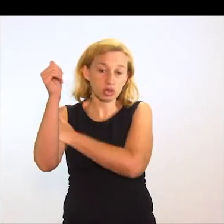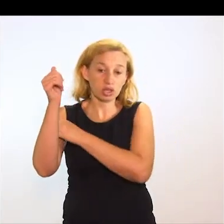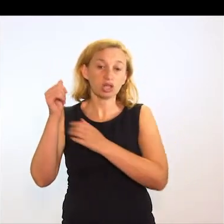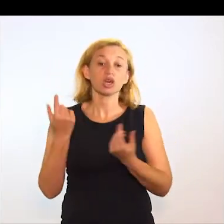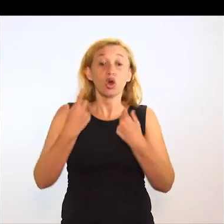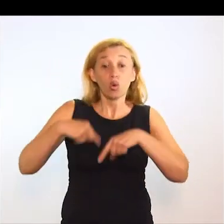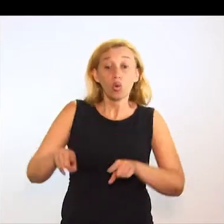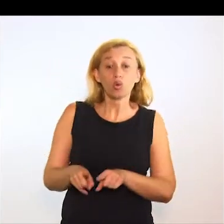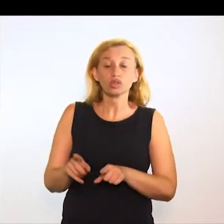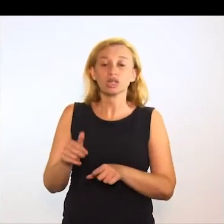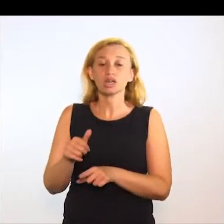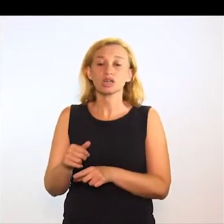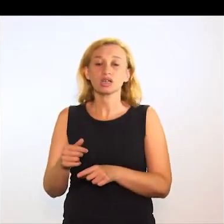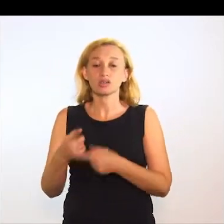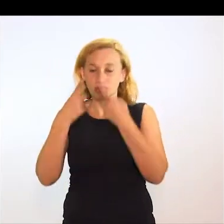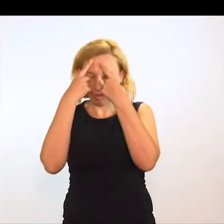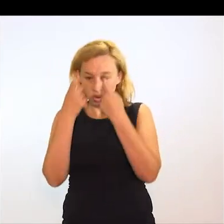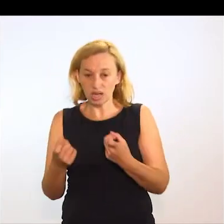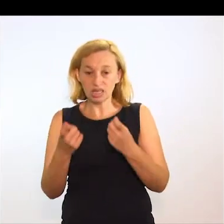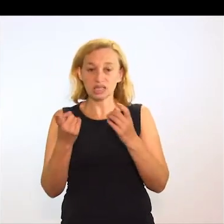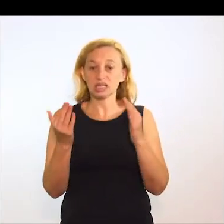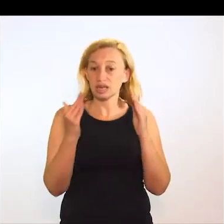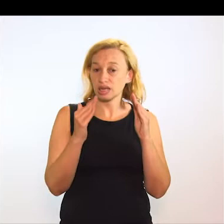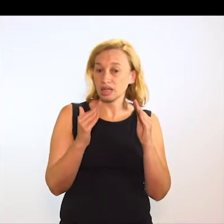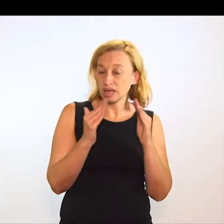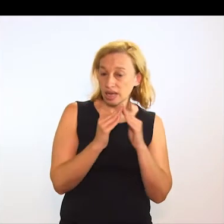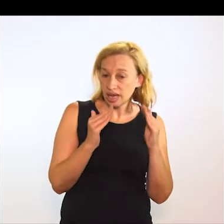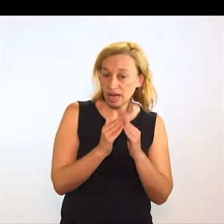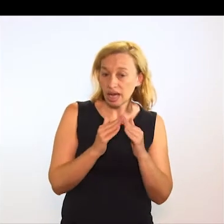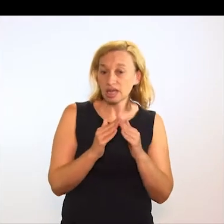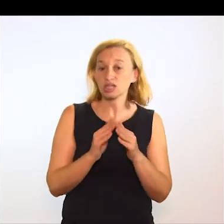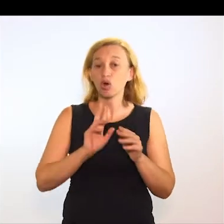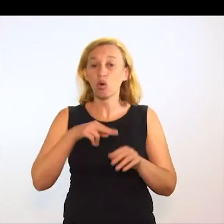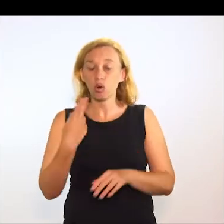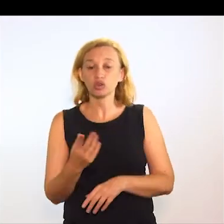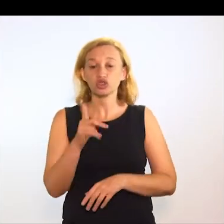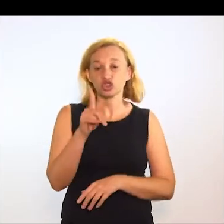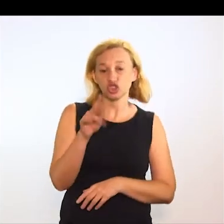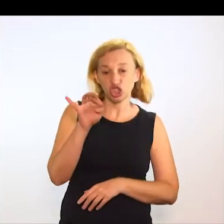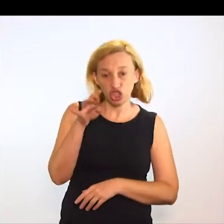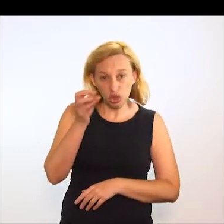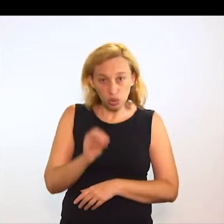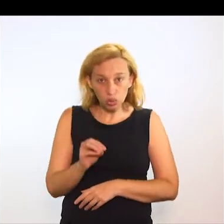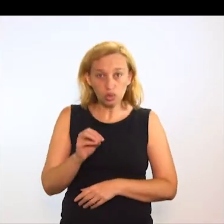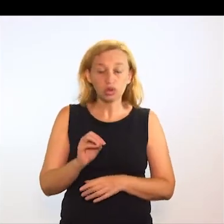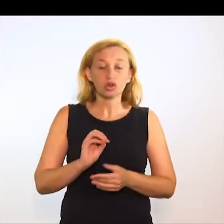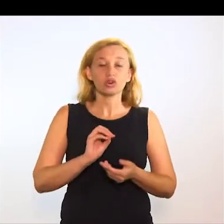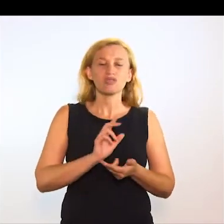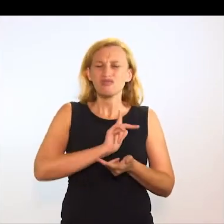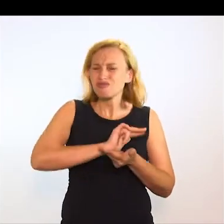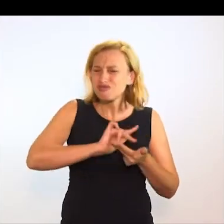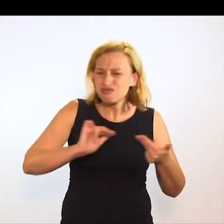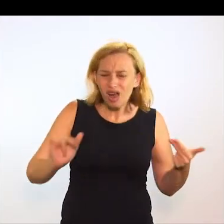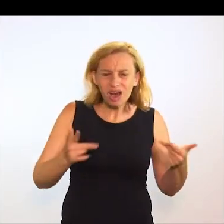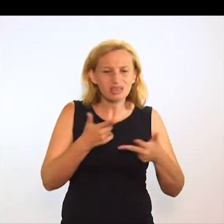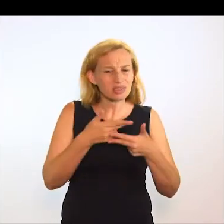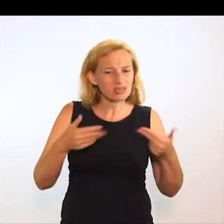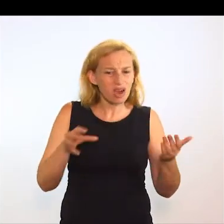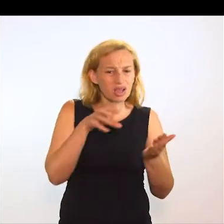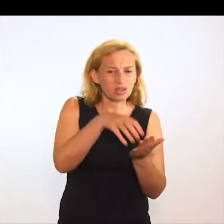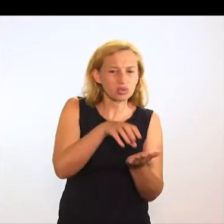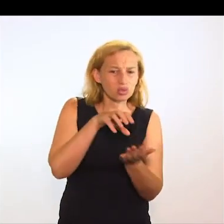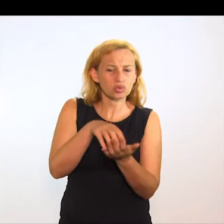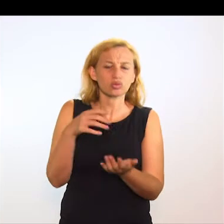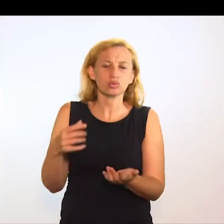feministas, principalmente contra a violência doméstica, contra a violência de gênero. Então, assim, foram